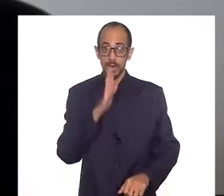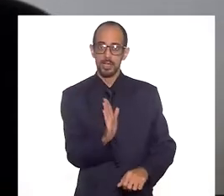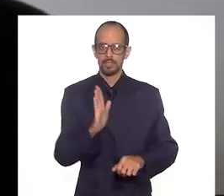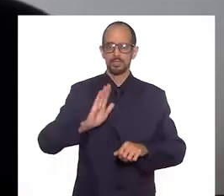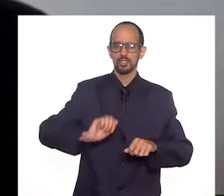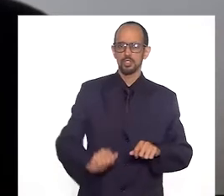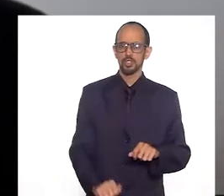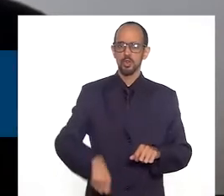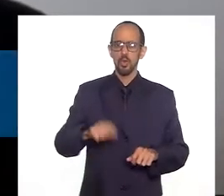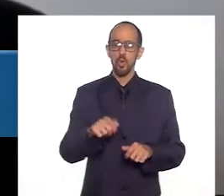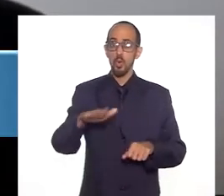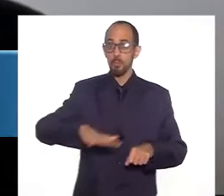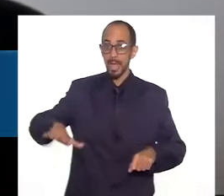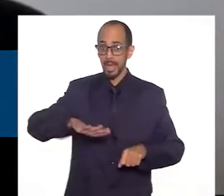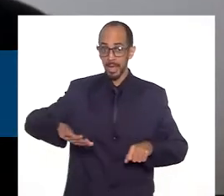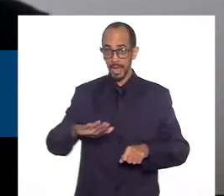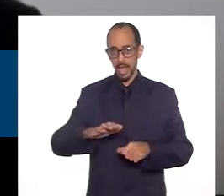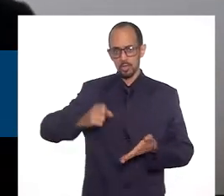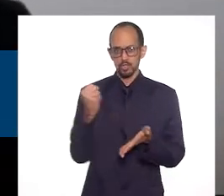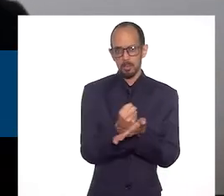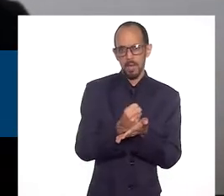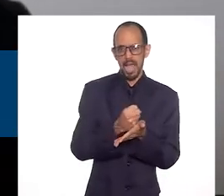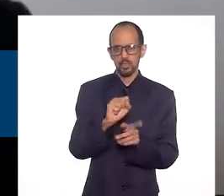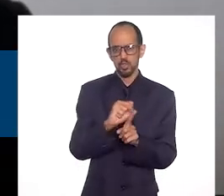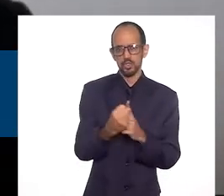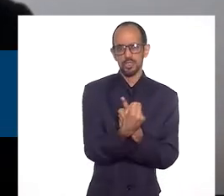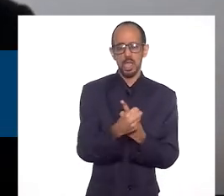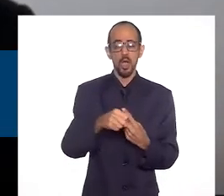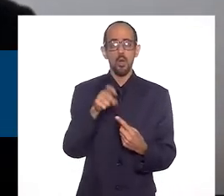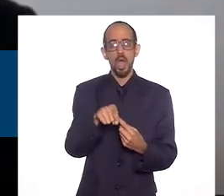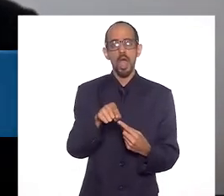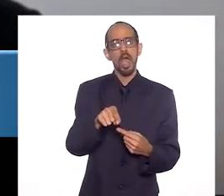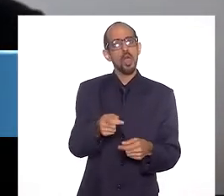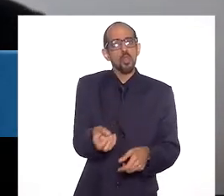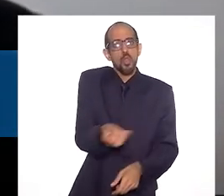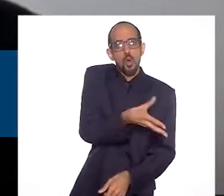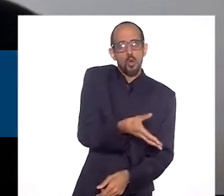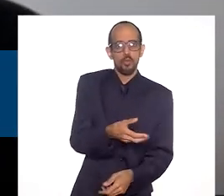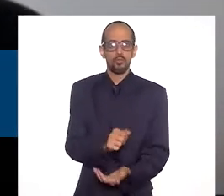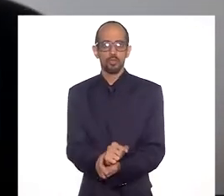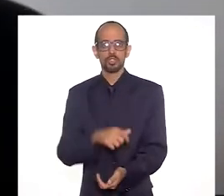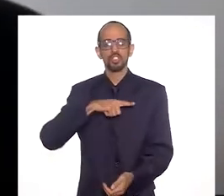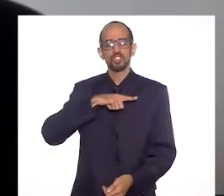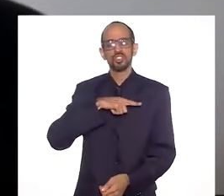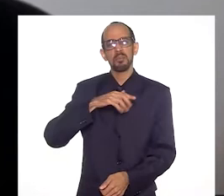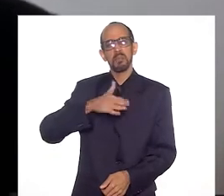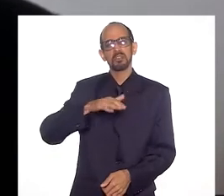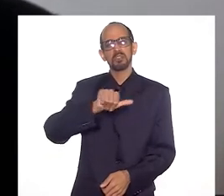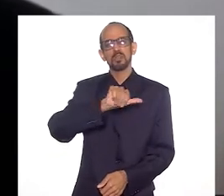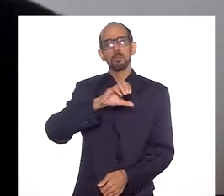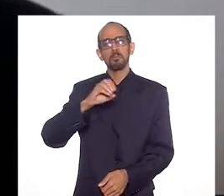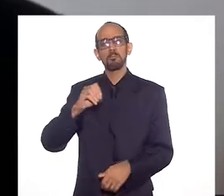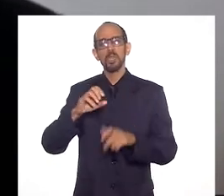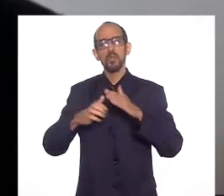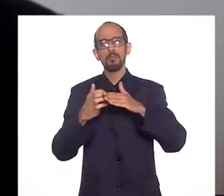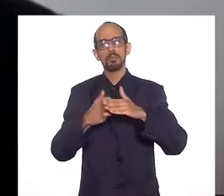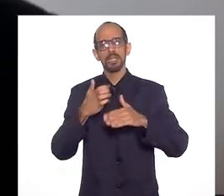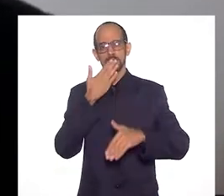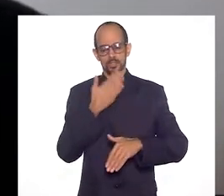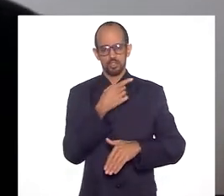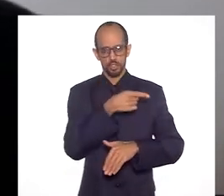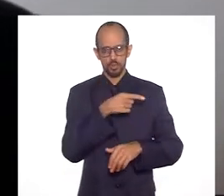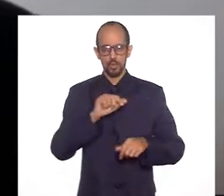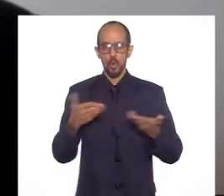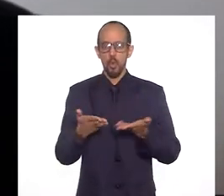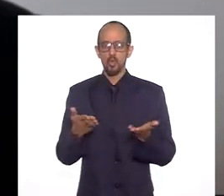No Brasil, o mercado dos negócios de impacto social ainda é recente, contabilizando cerca de 1.000 negócios desse tipo. No programa de hoje, eu converso